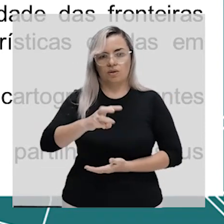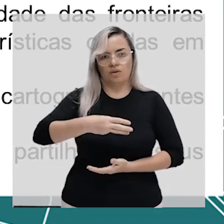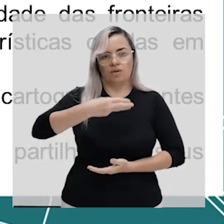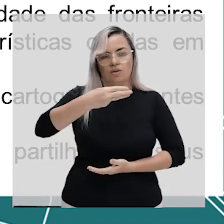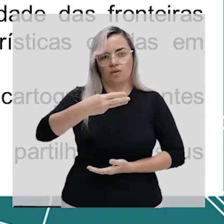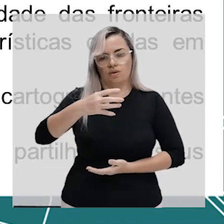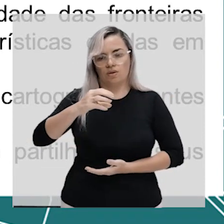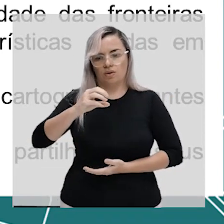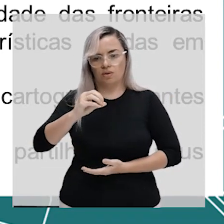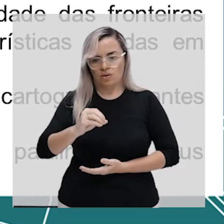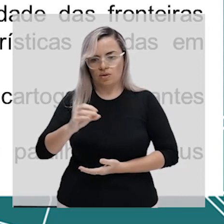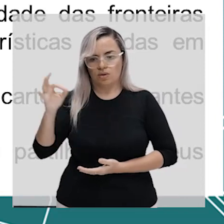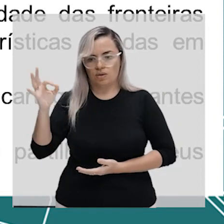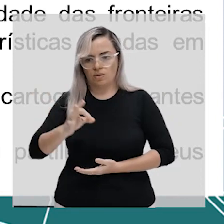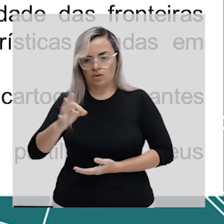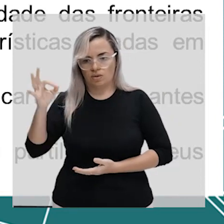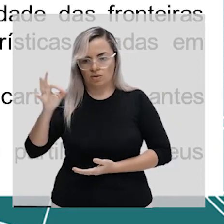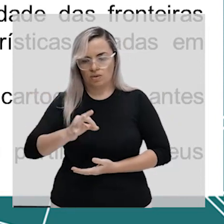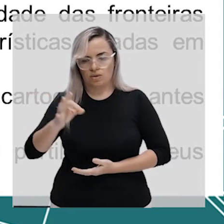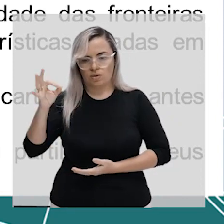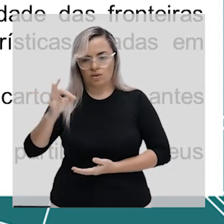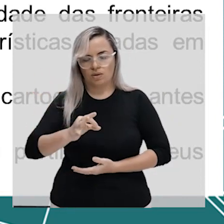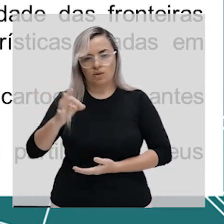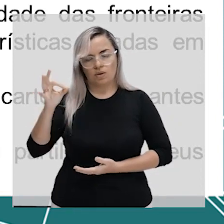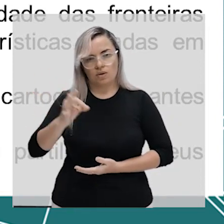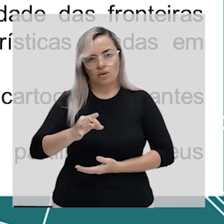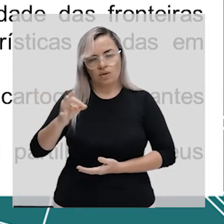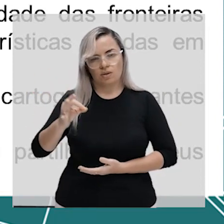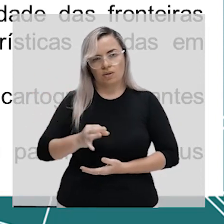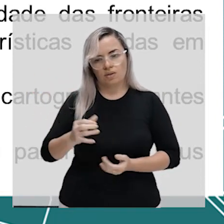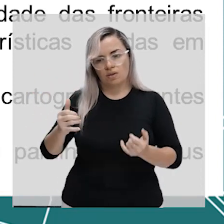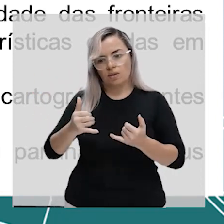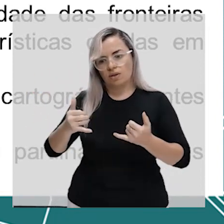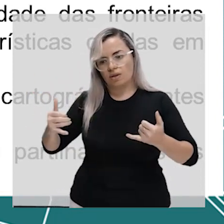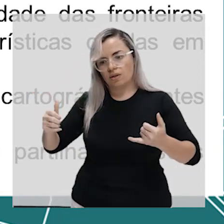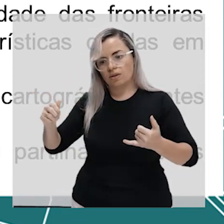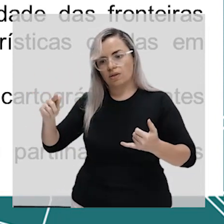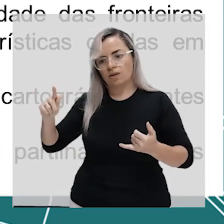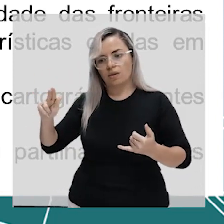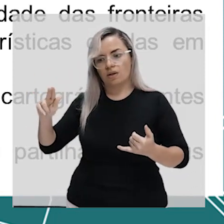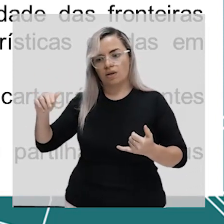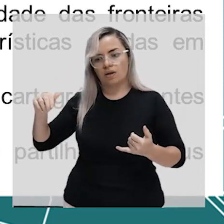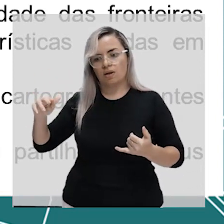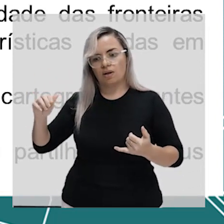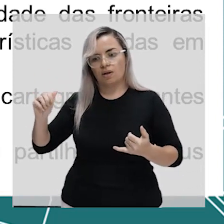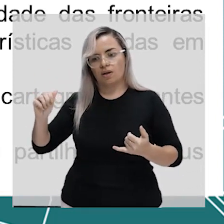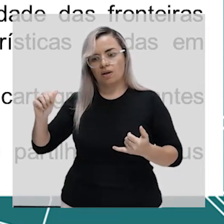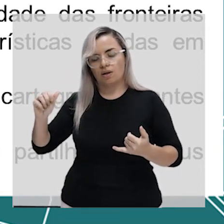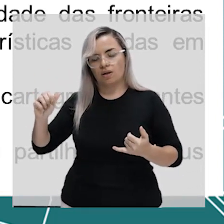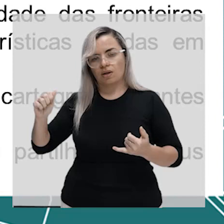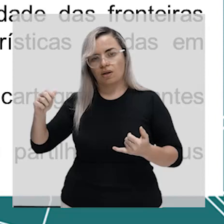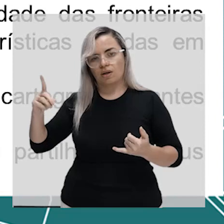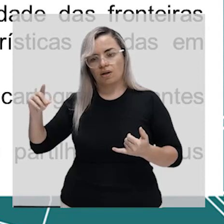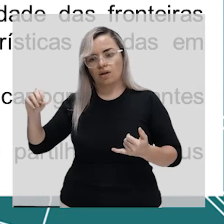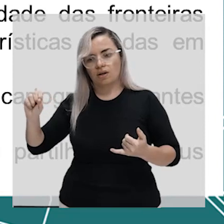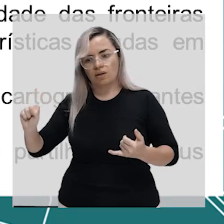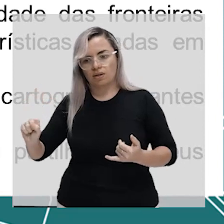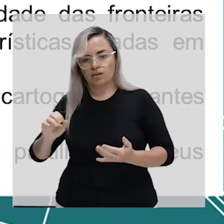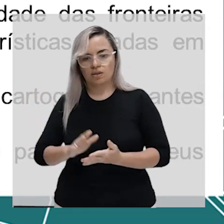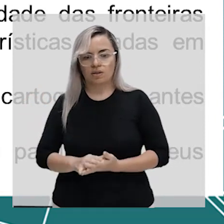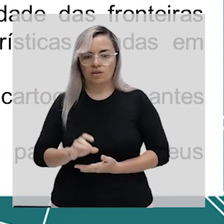30% por linhas retas e arqueadas. E apenas 26%, olha